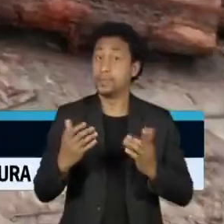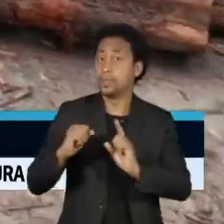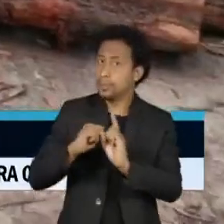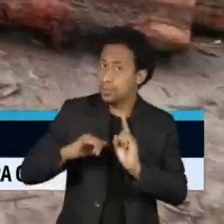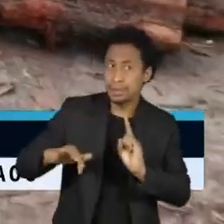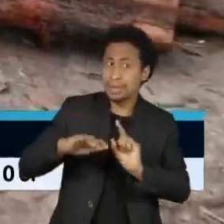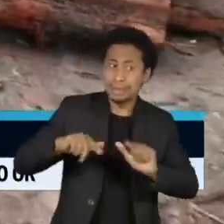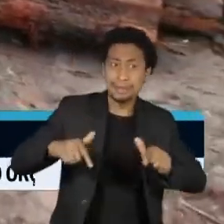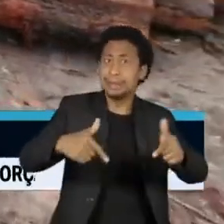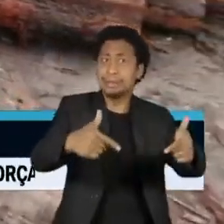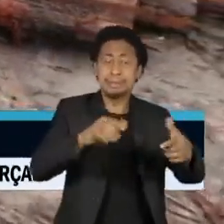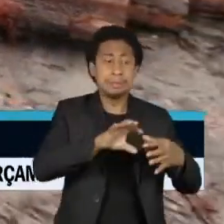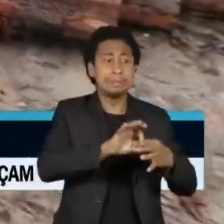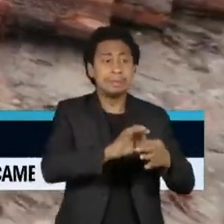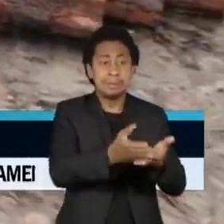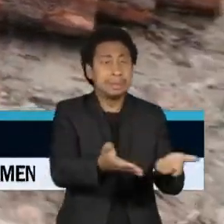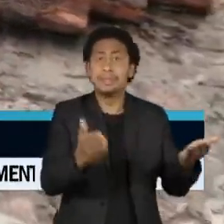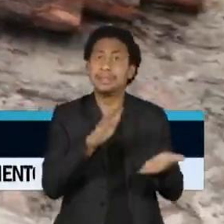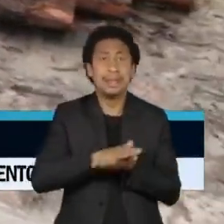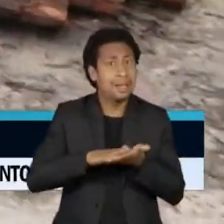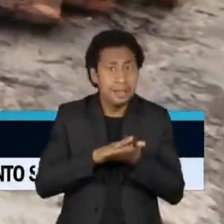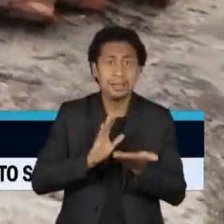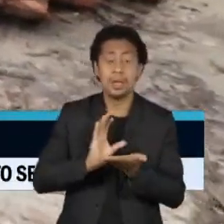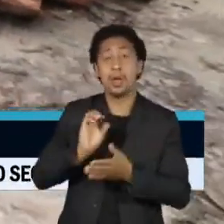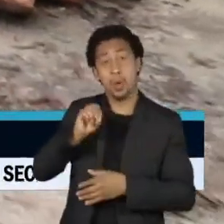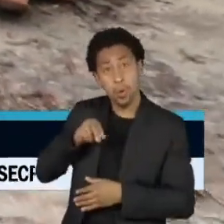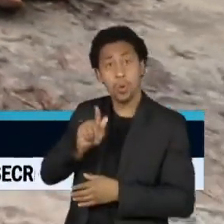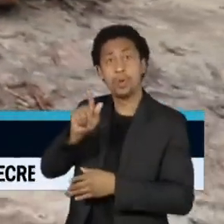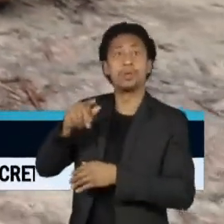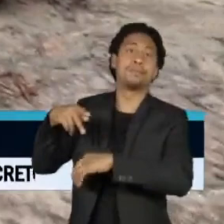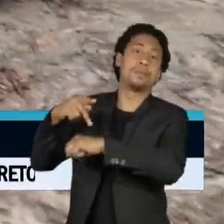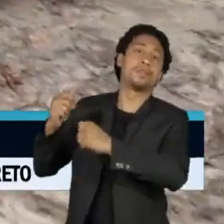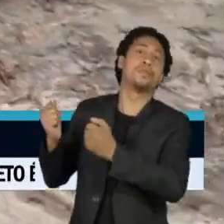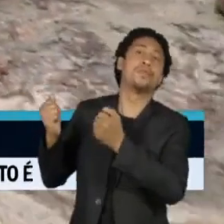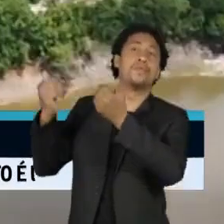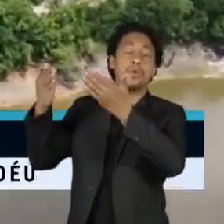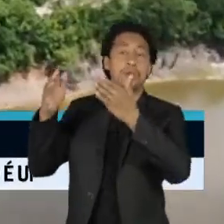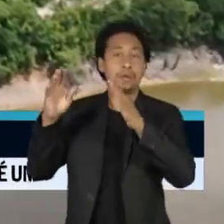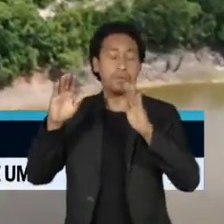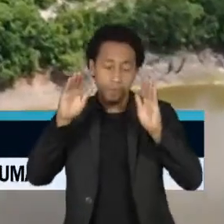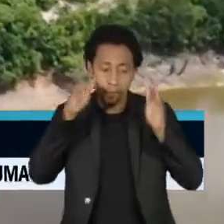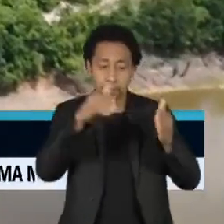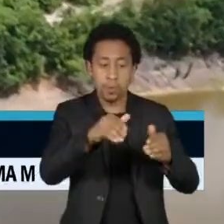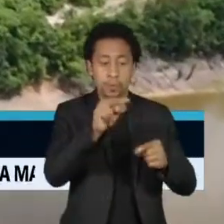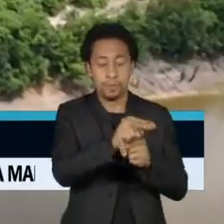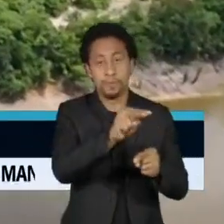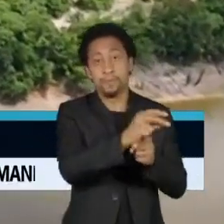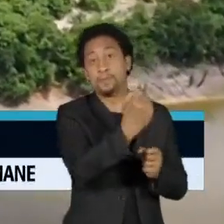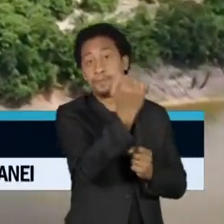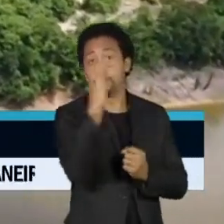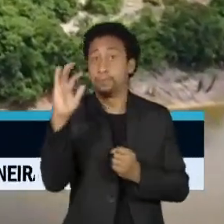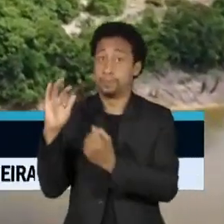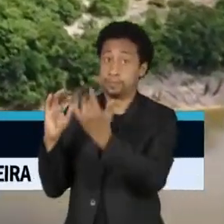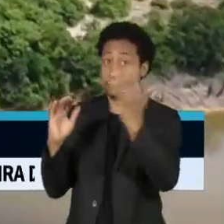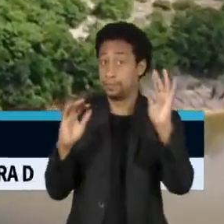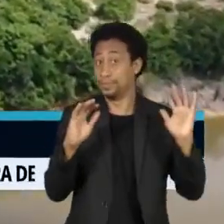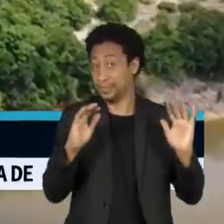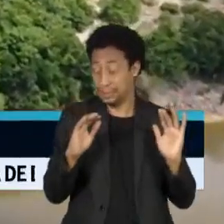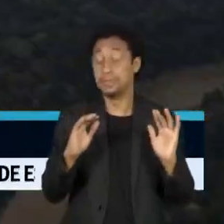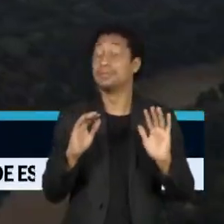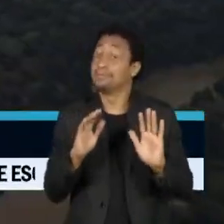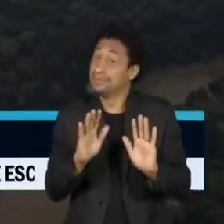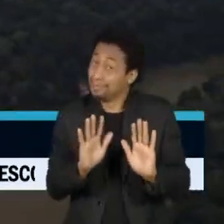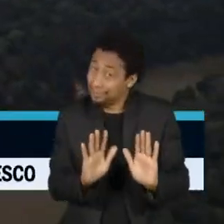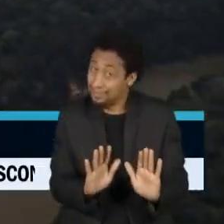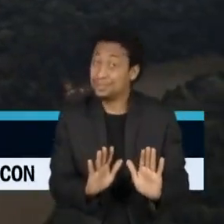organizações nacionais e internacionais voltadas para as questões ambientais, e com isso nós temos bilhões